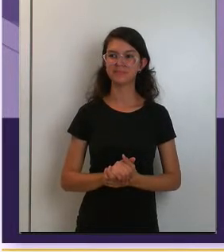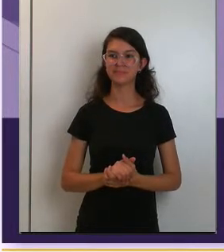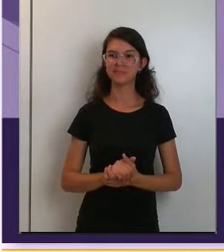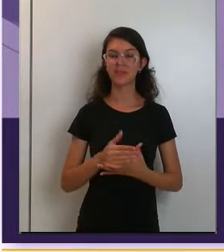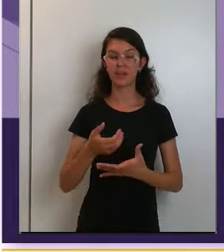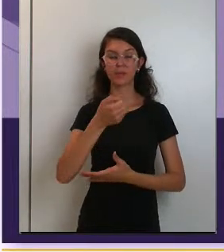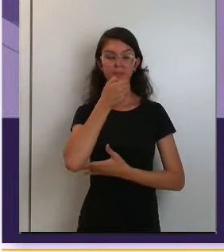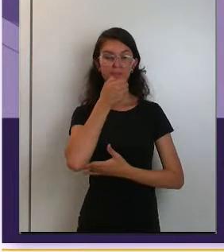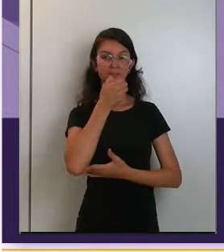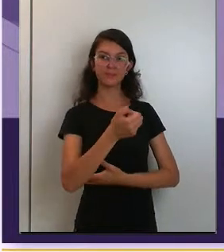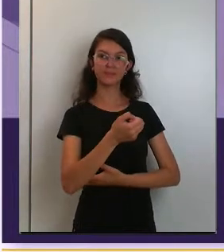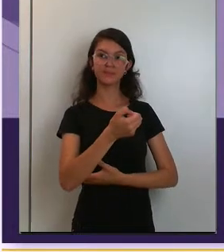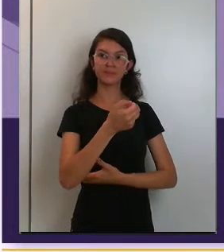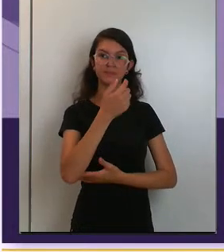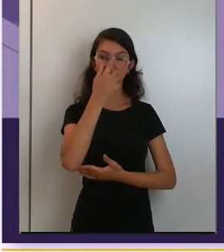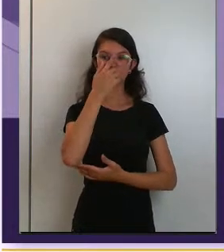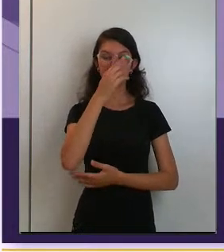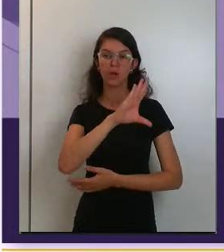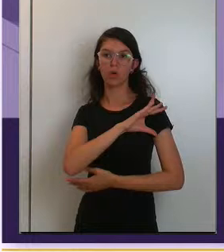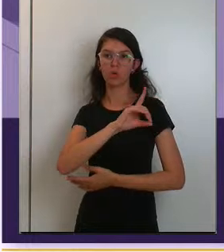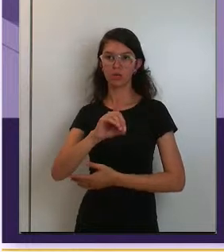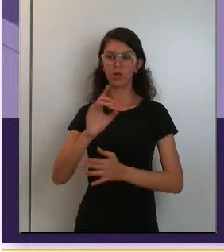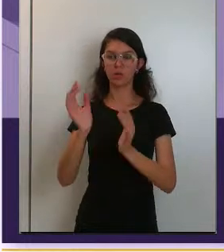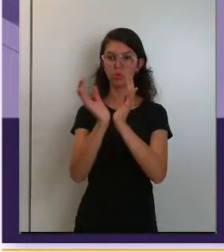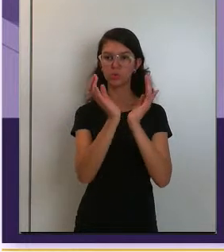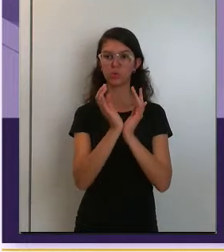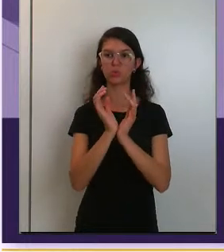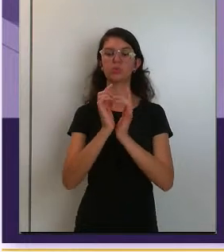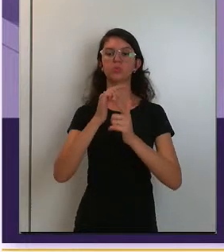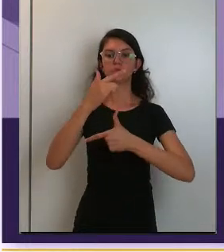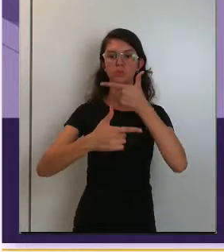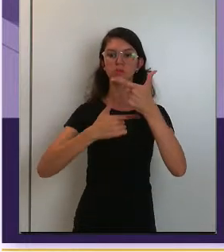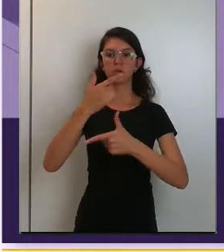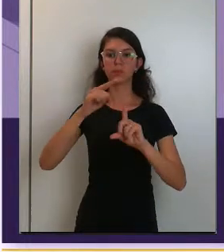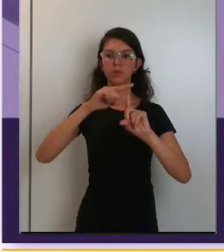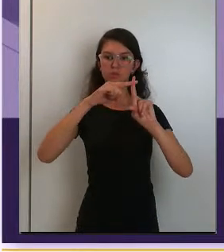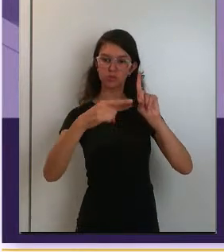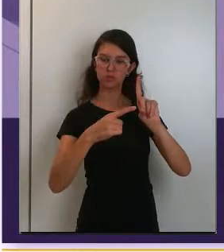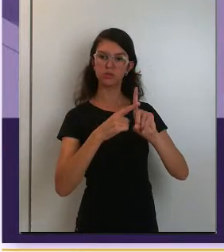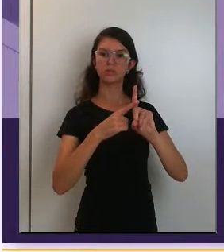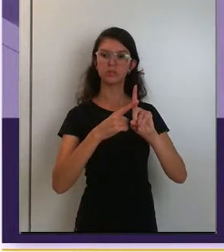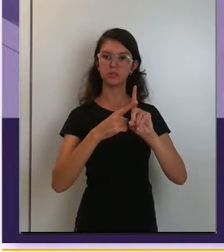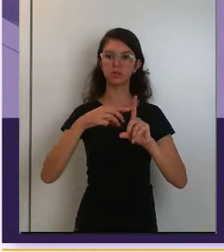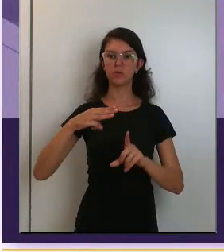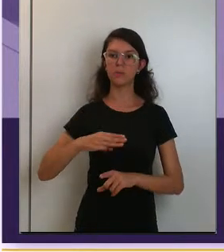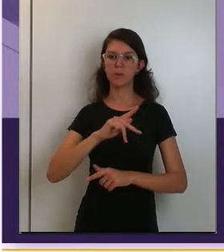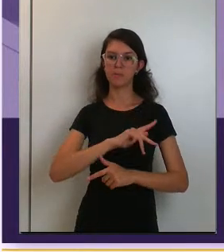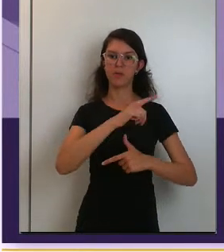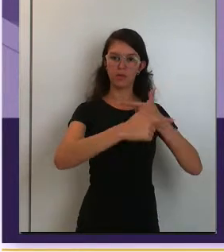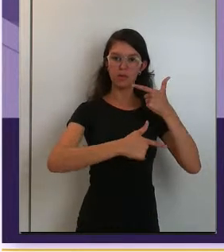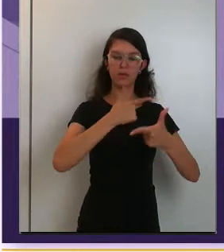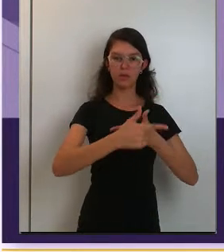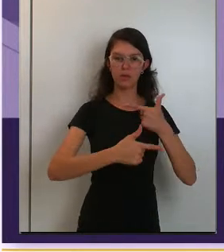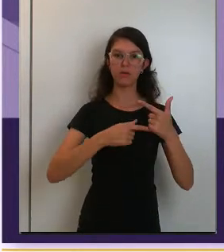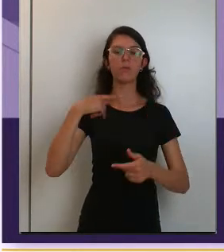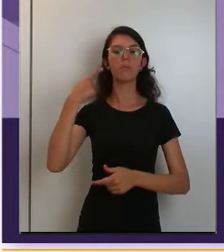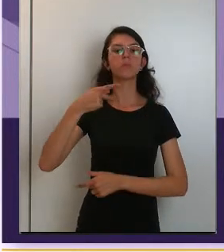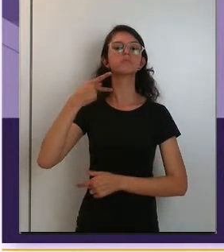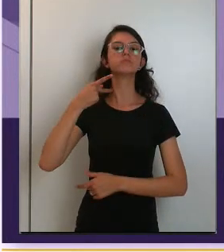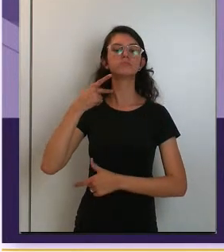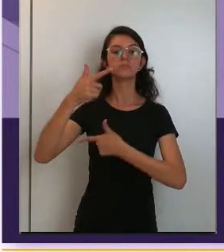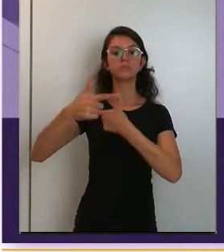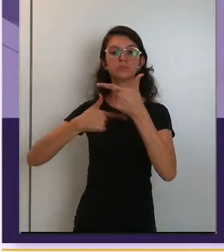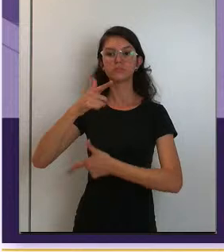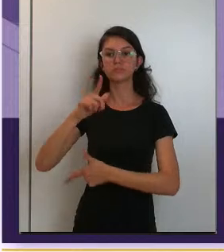Passamos a palavra ao coordenador do Grupo de Trabalho Gestante do MPT, o Procurador do Trabalho, Leonardo